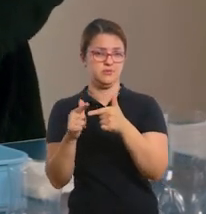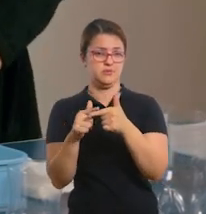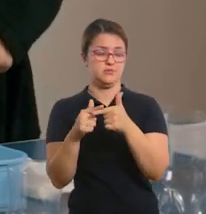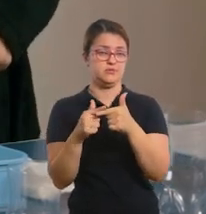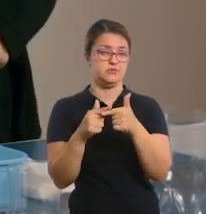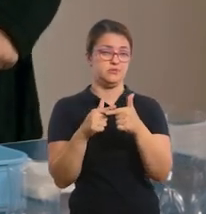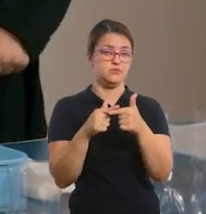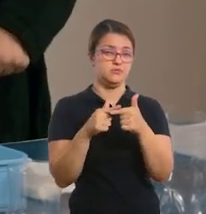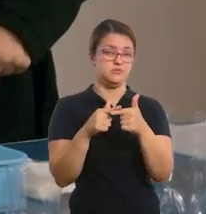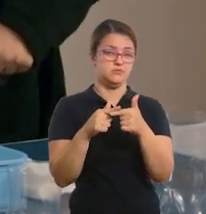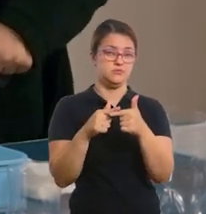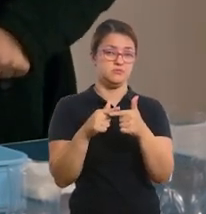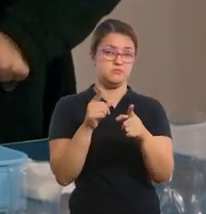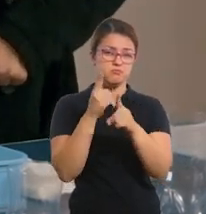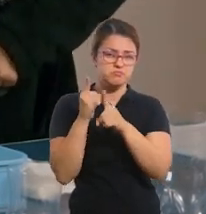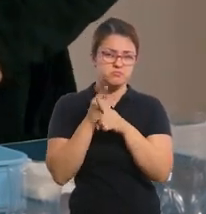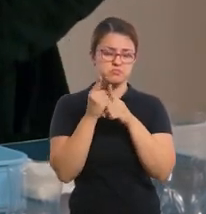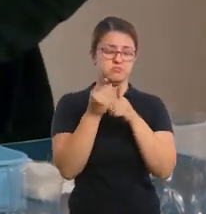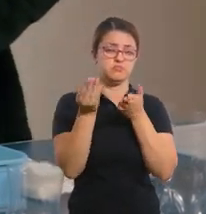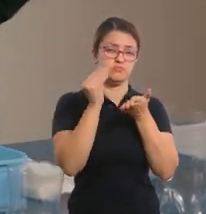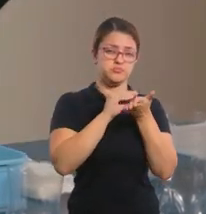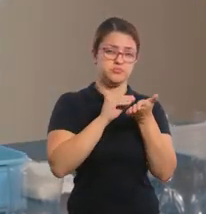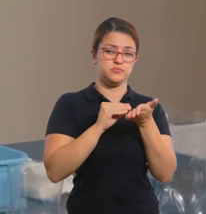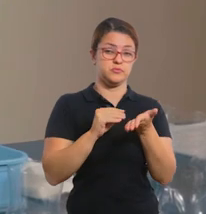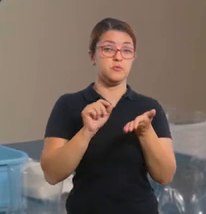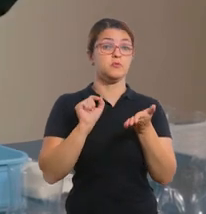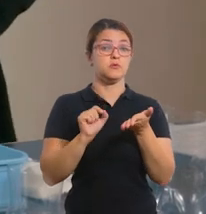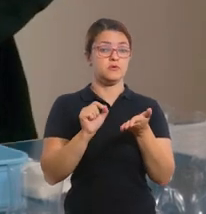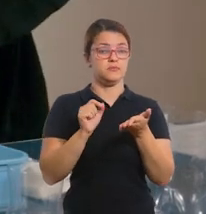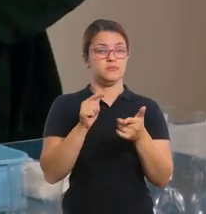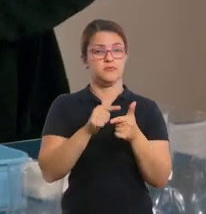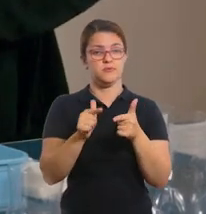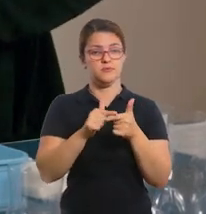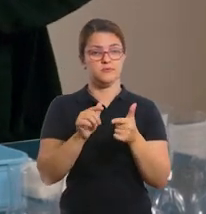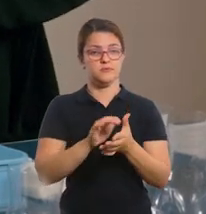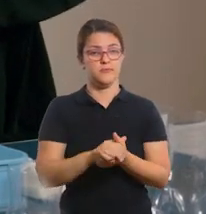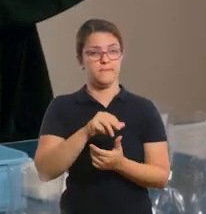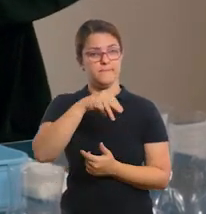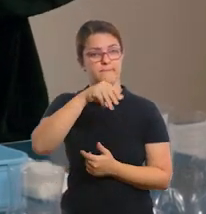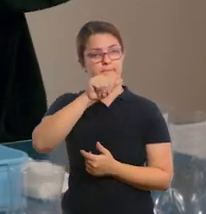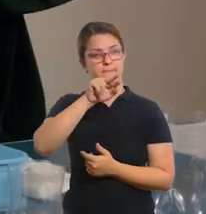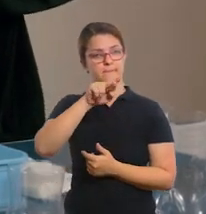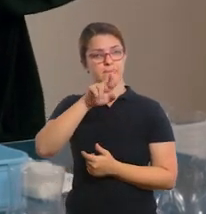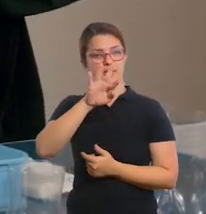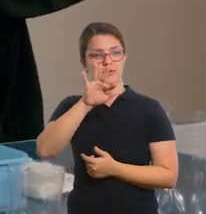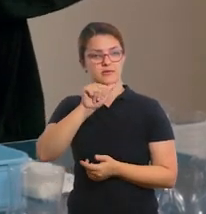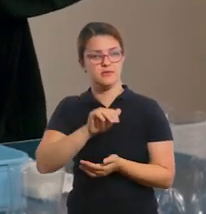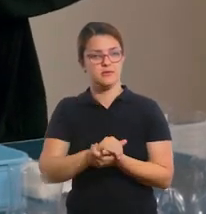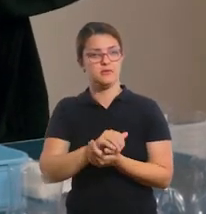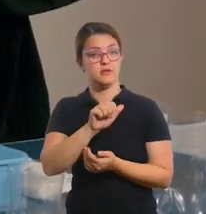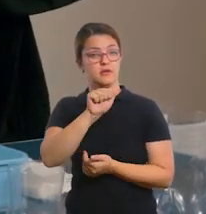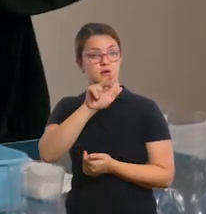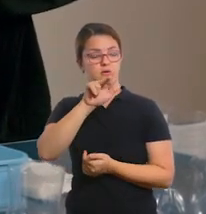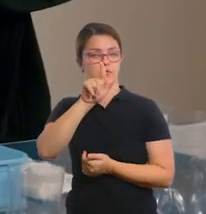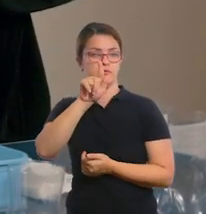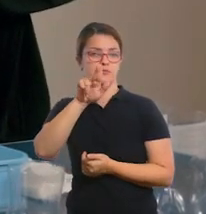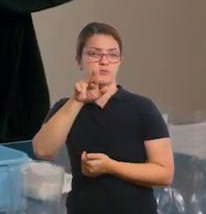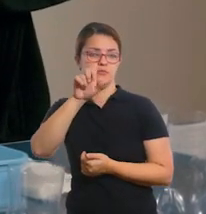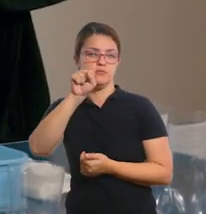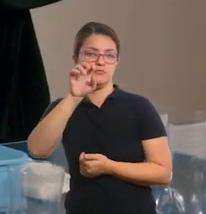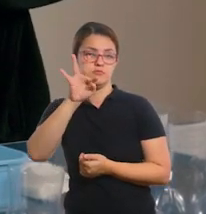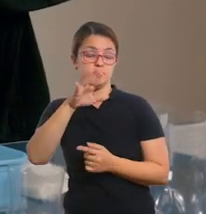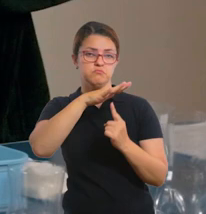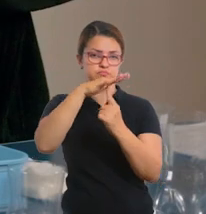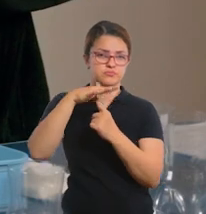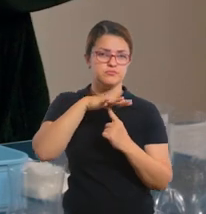e registre todas as conclusões no caderno. Então, o problema, ele traz... Marta e Augusto foram juntos à feira e cada um fez uma